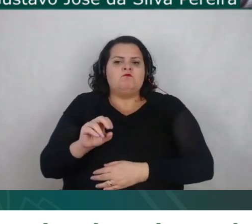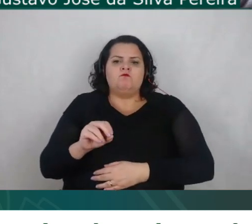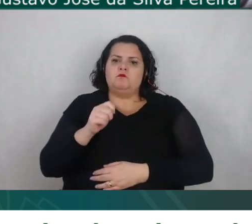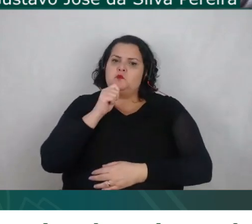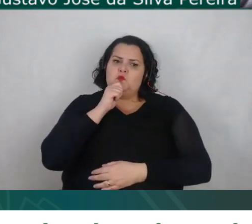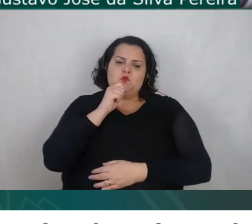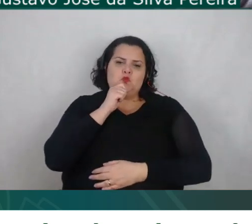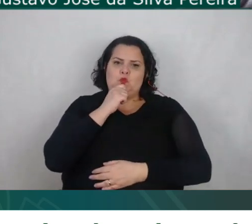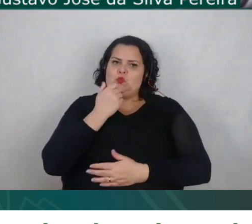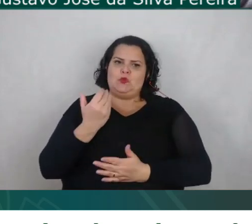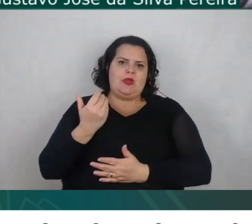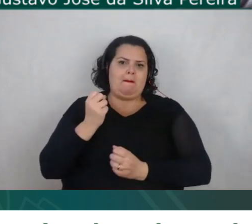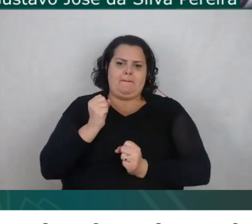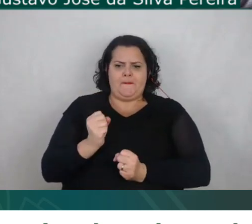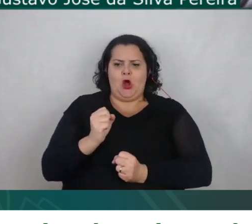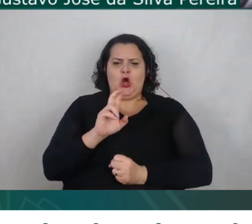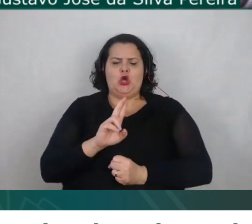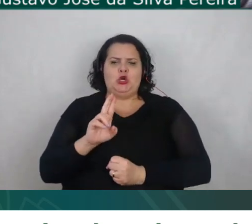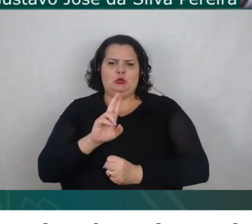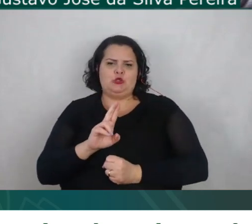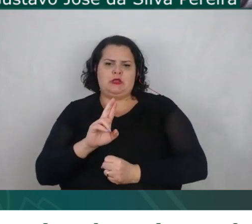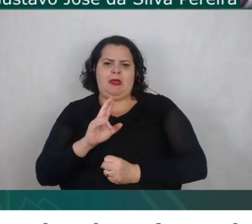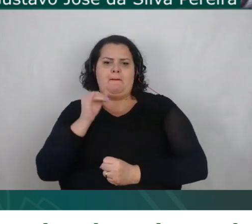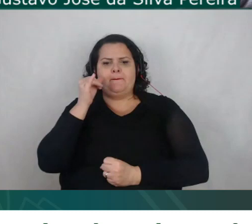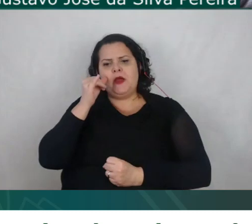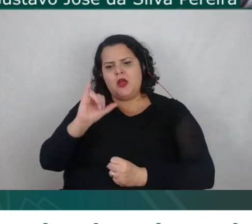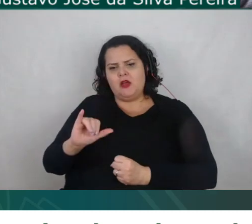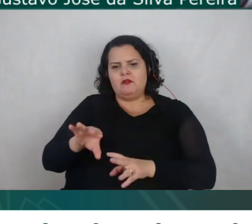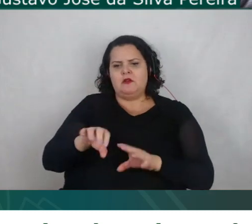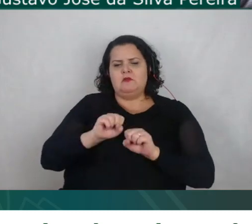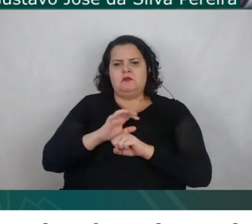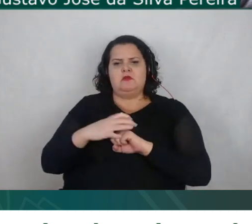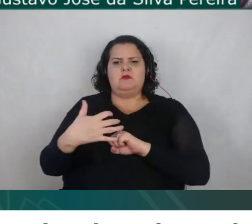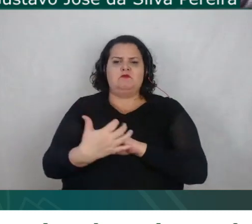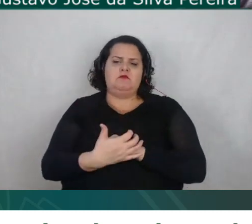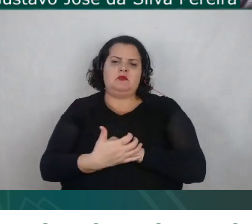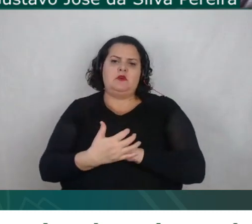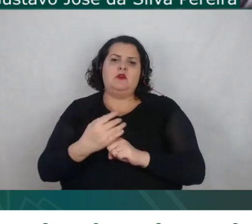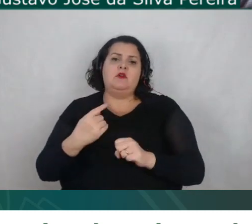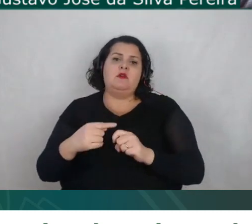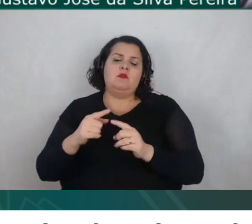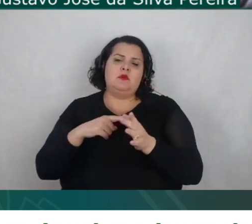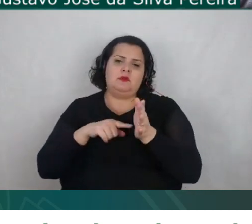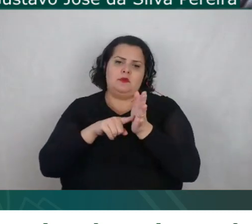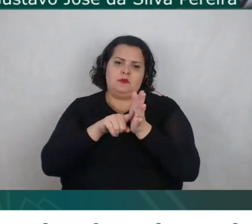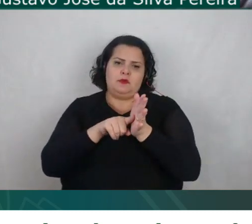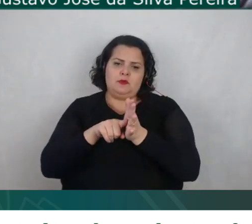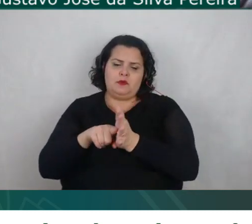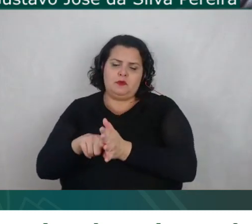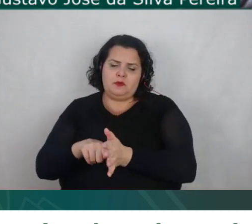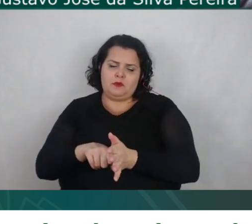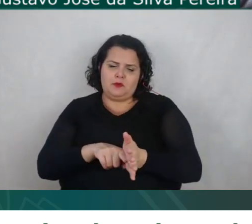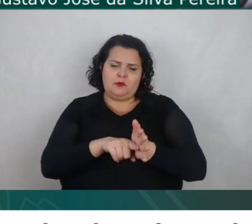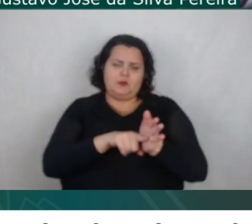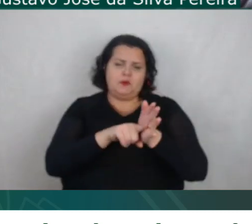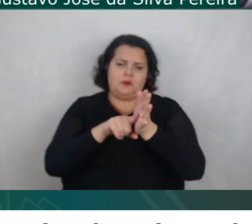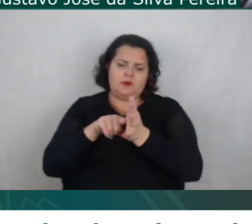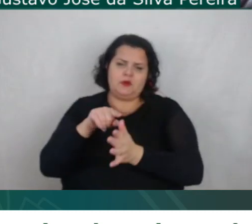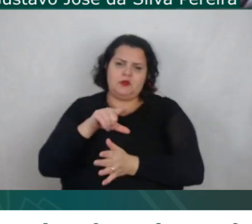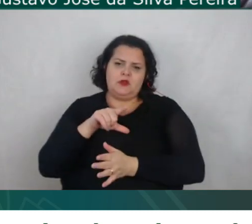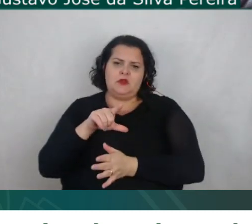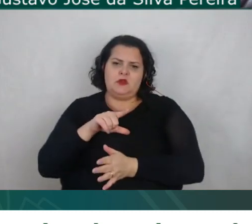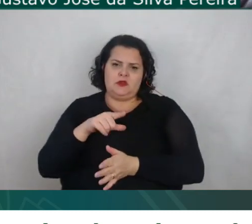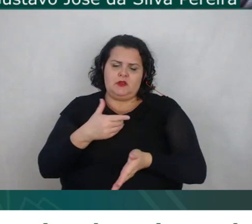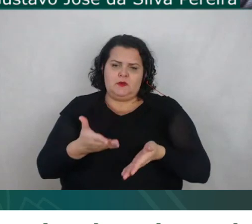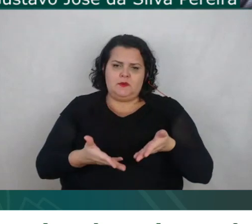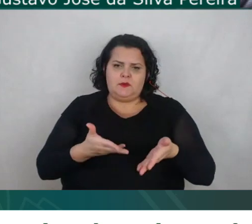que eles podem ser usados como prevenção. Naqueles ensaios clínicos que eu mostrei, principalmente naquele de terapia de